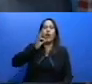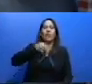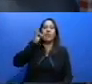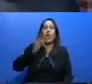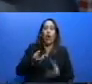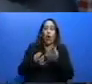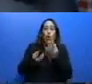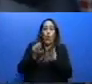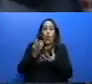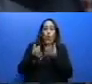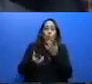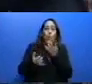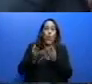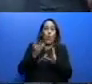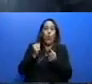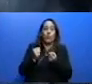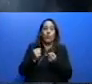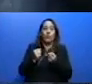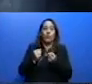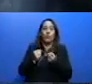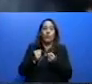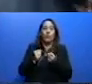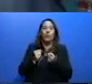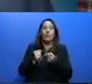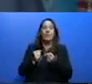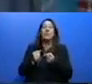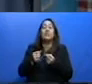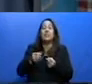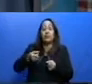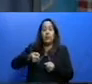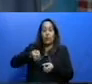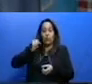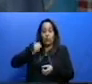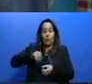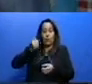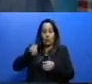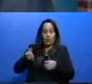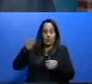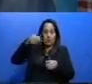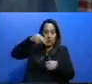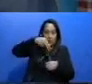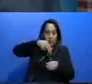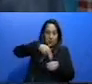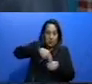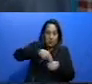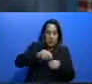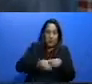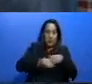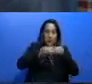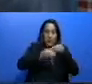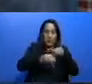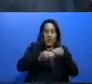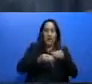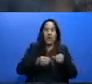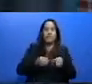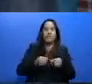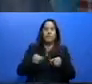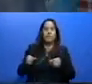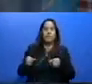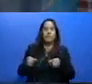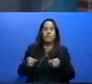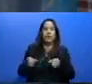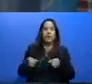Quando a gente coloca dentro de uma caneca ou de um copo, o que acontece com essa caneca e esse copo?